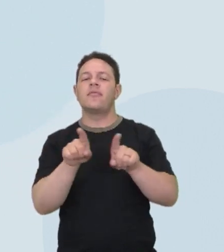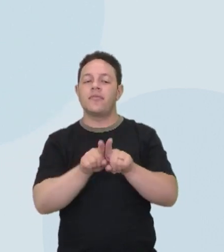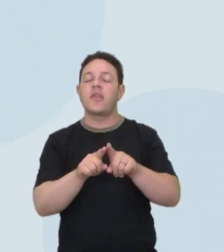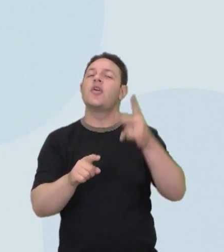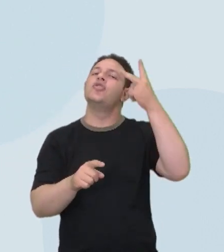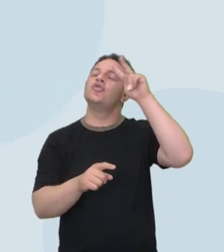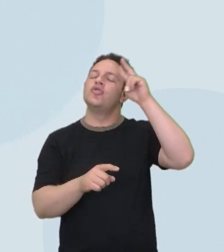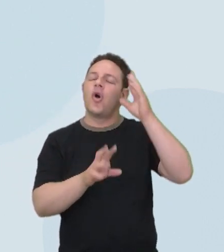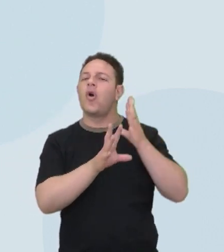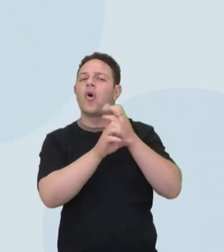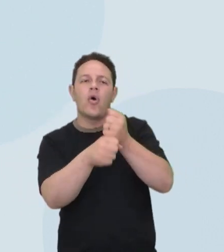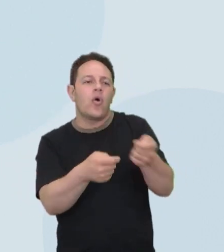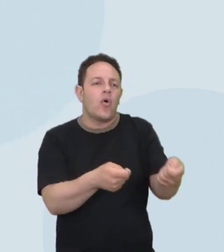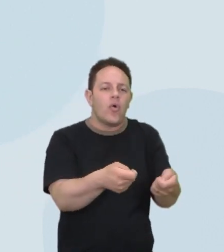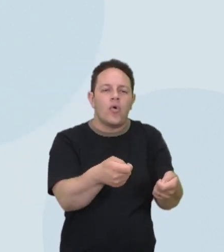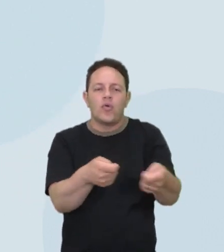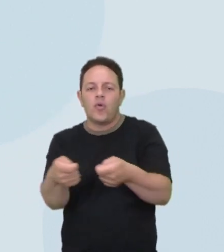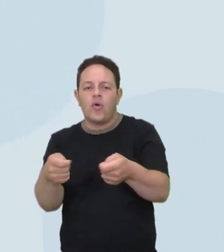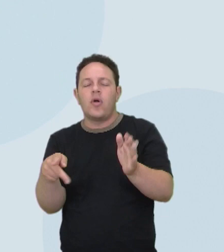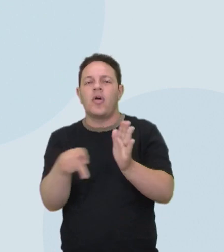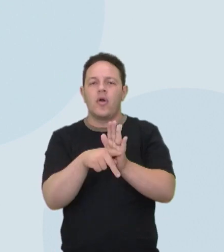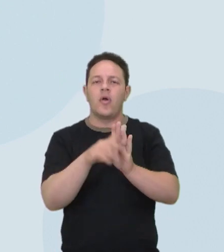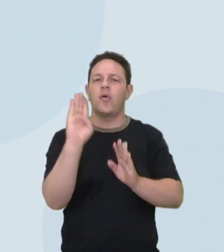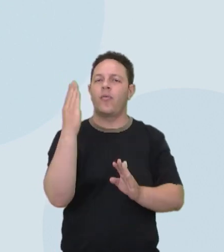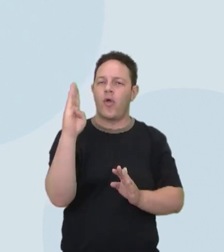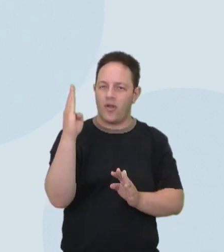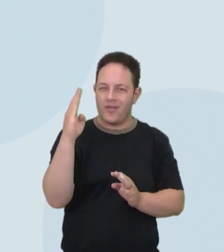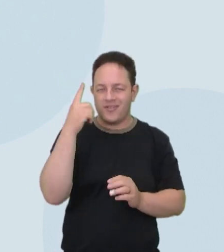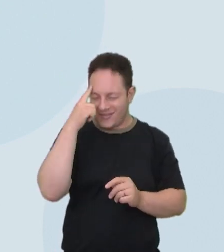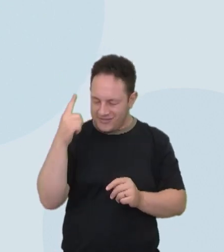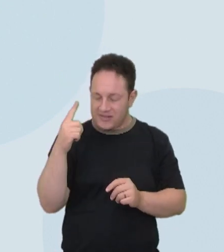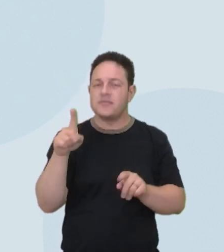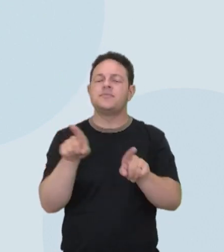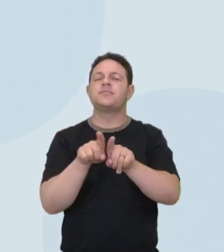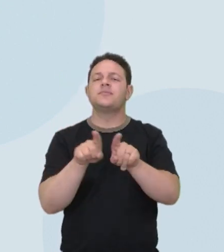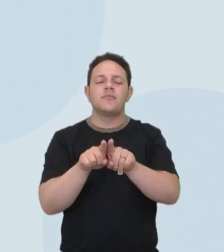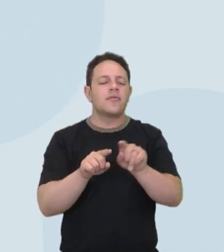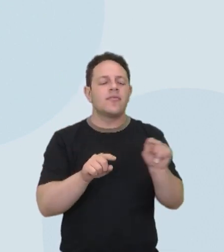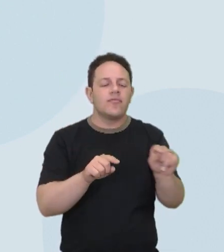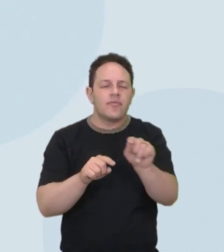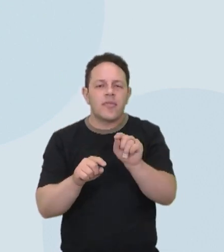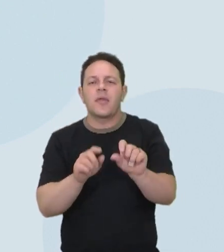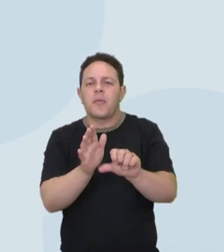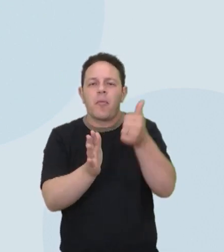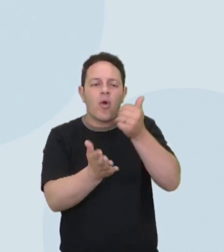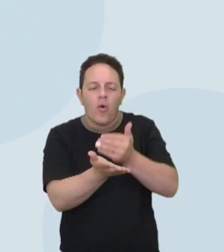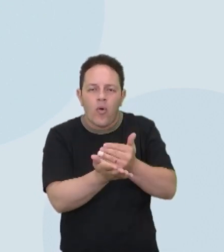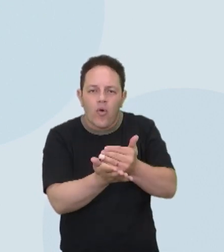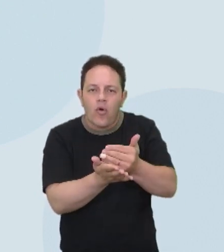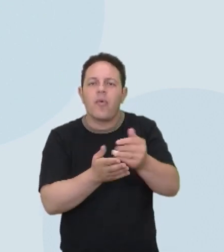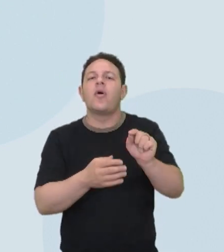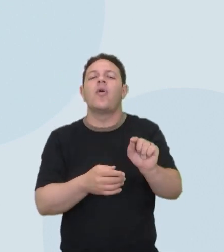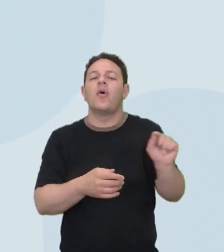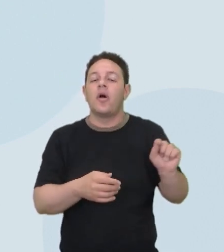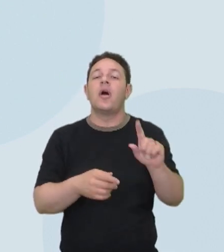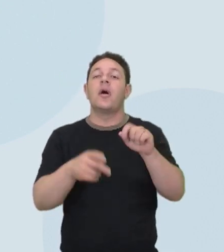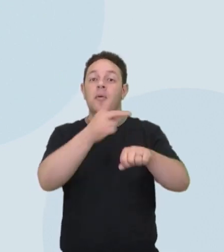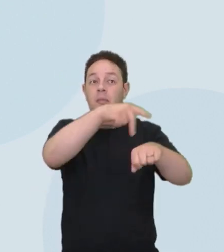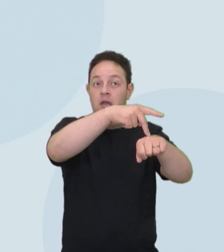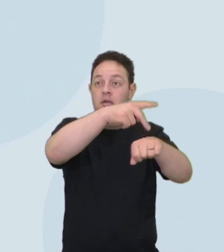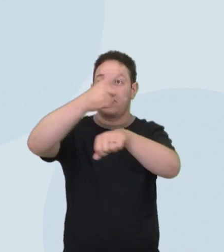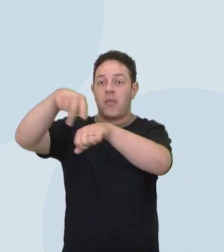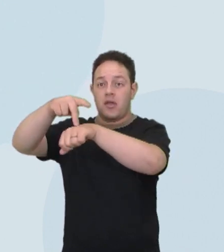do controle biológico, né? Quais foram os primeiros organismos a serem inseridos, quais os países